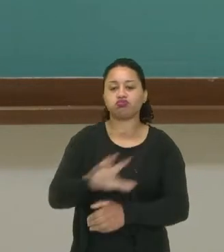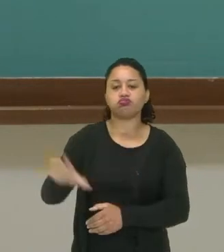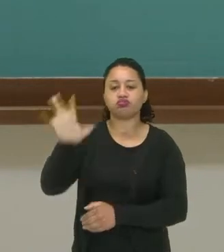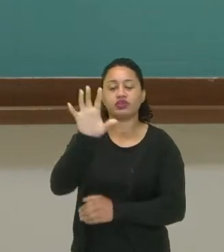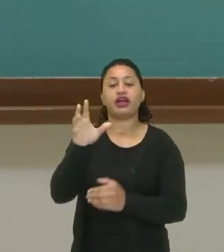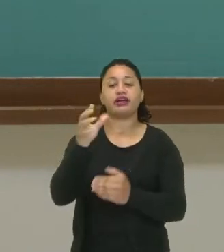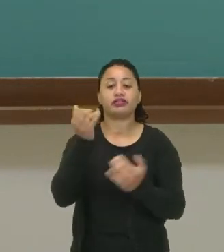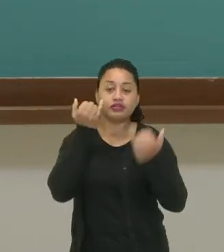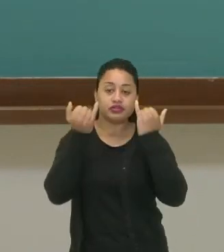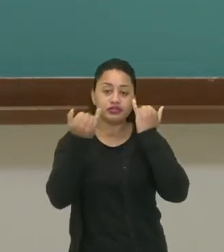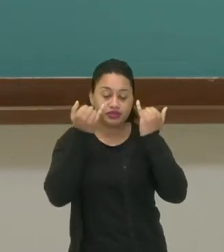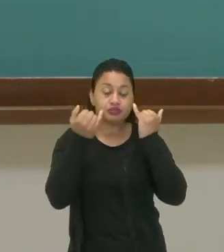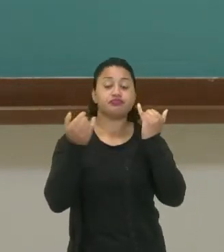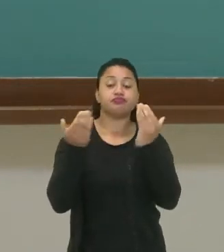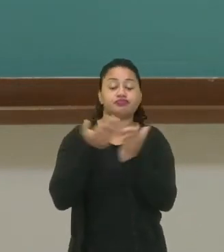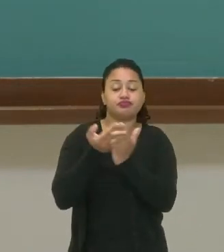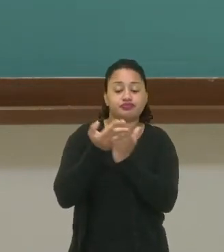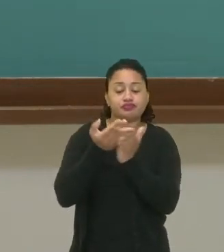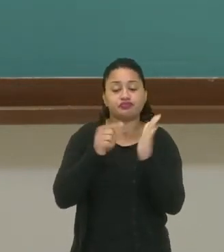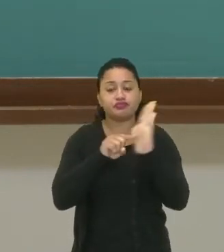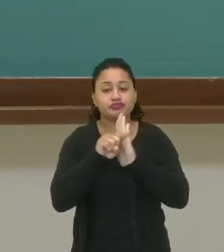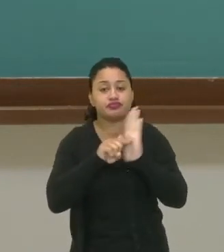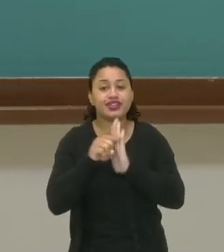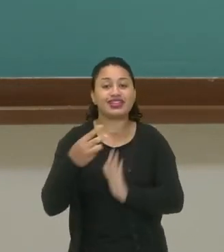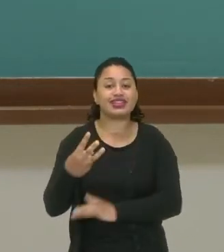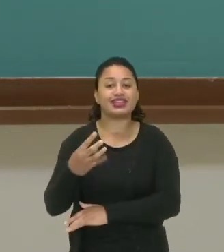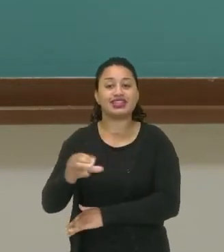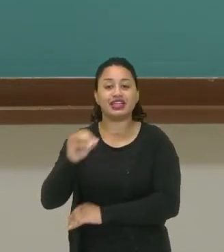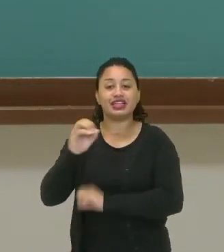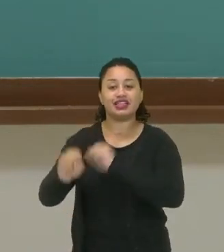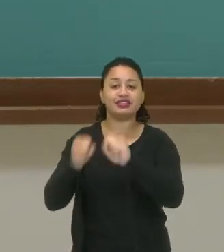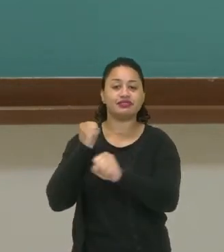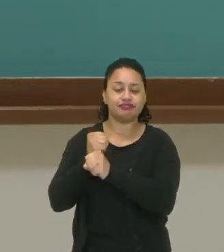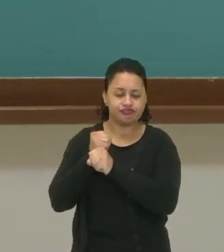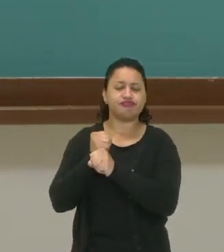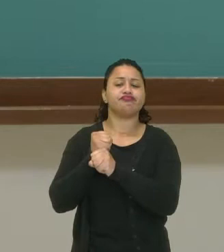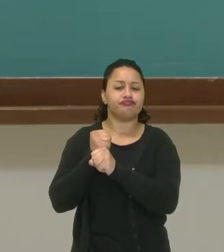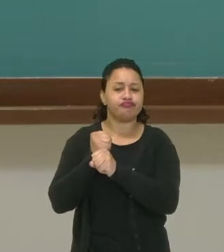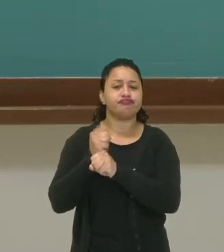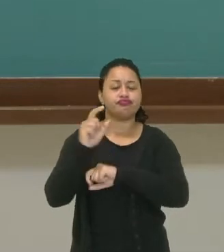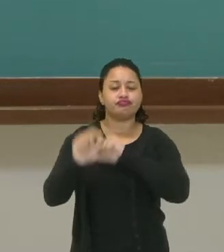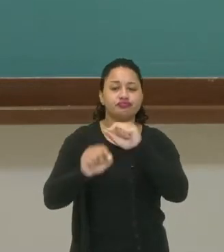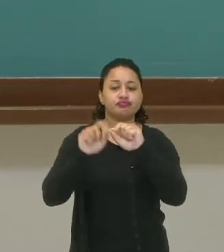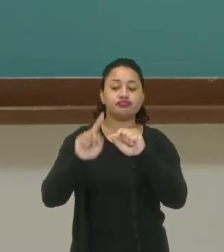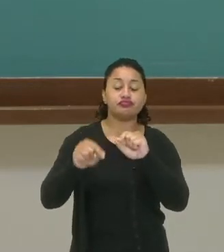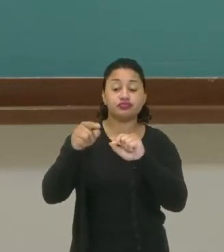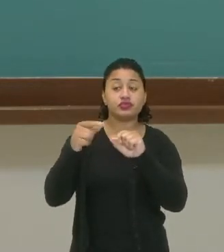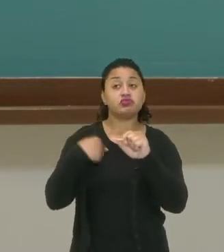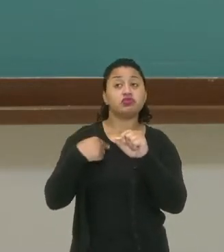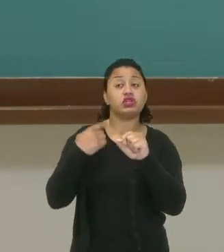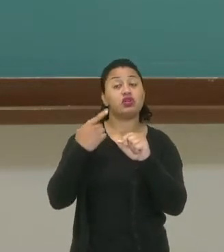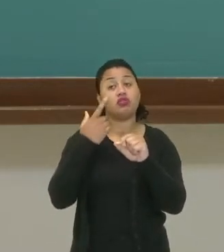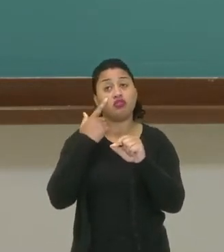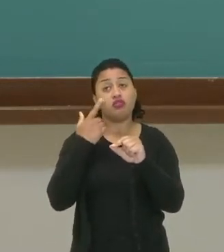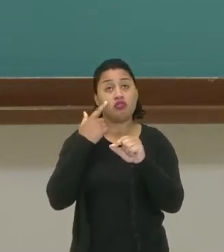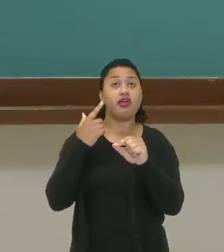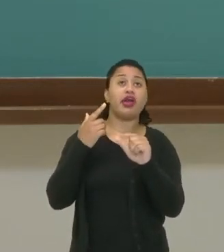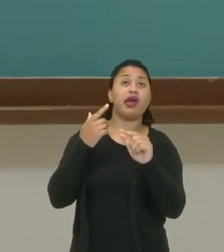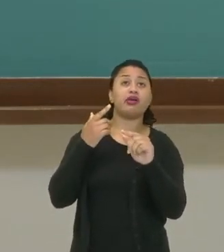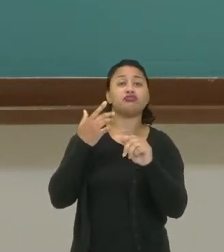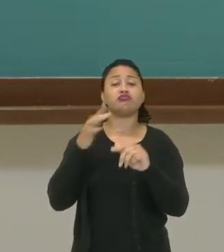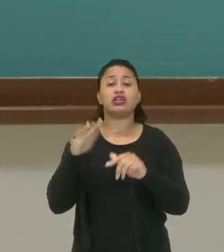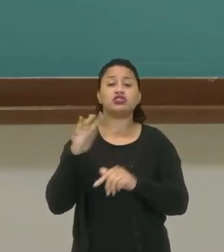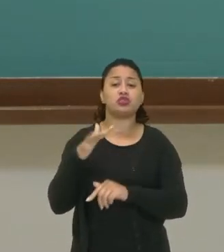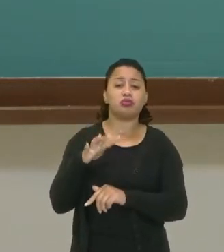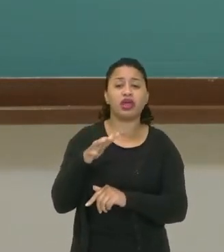dados, estudar isso por 30 anos pelo menos, tirar os dados desses 30 anos e fazer uma média dessas condições